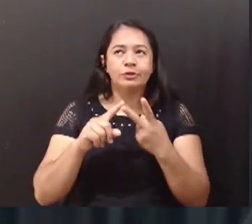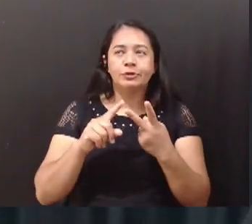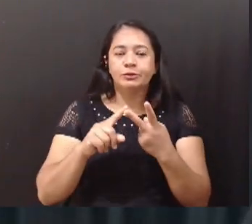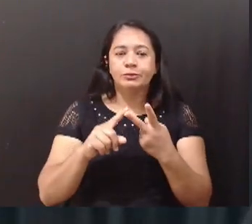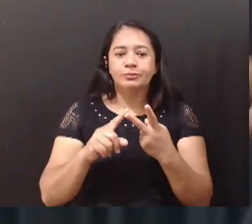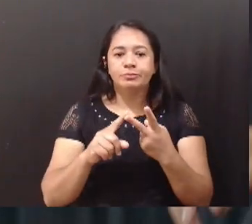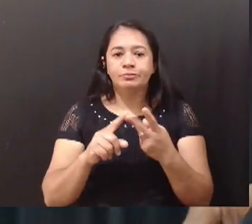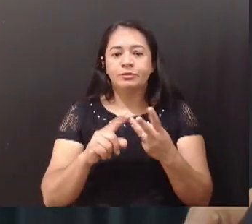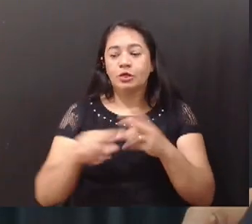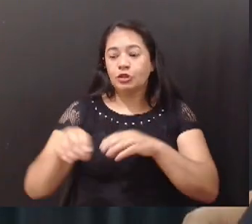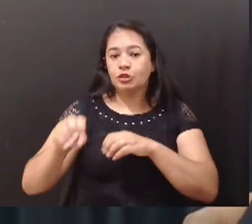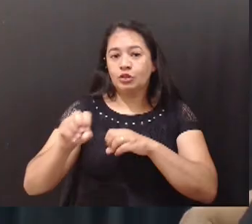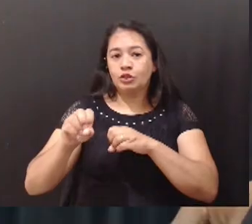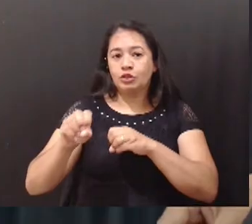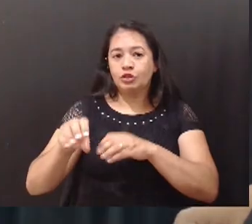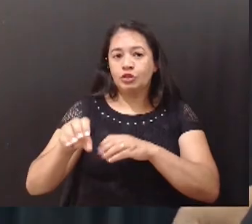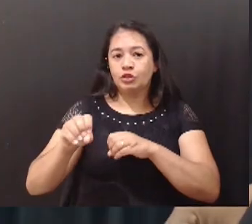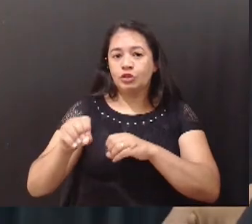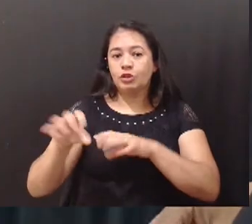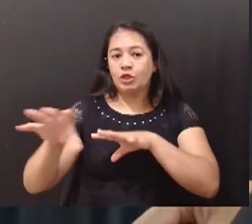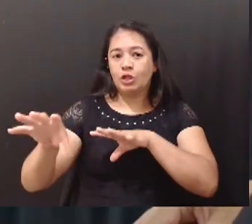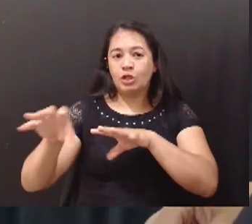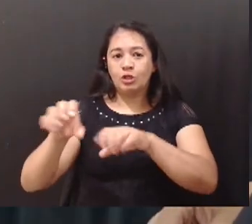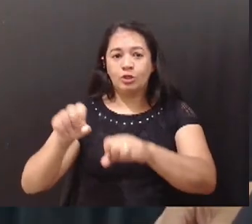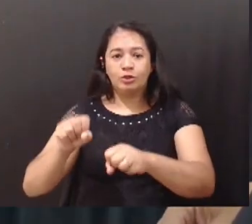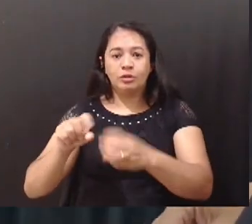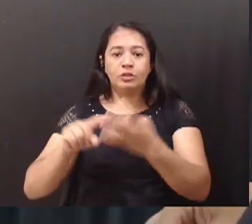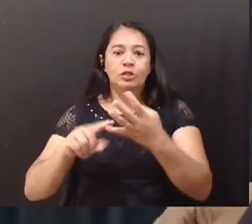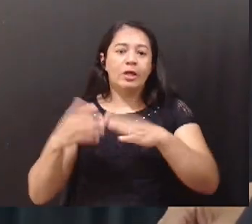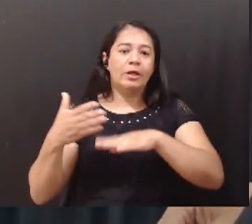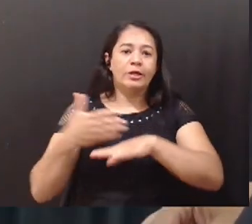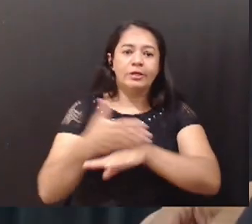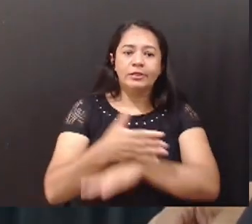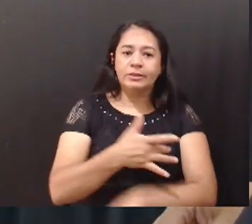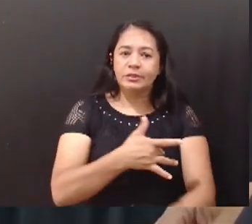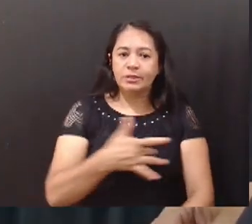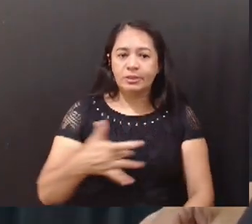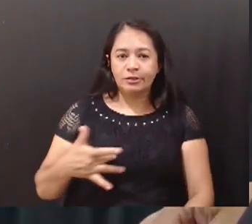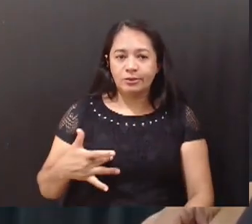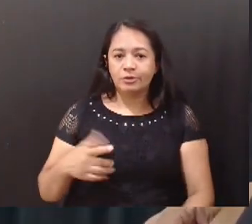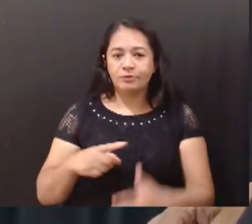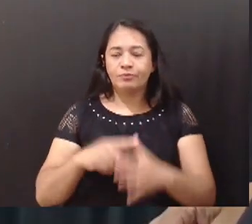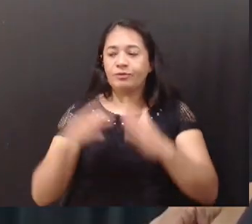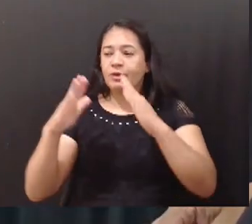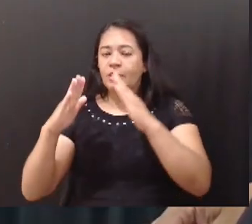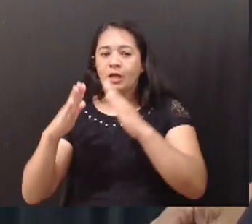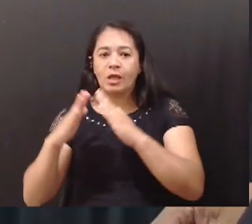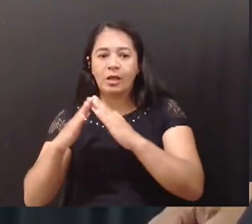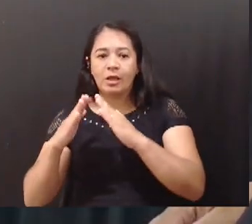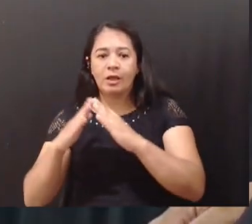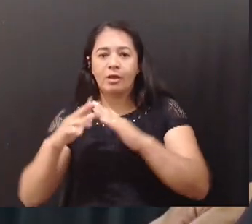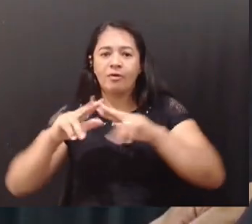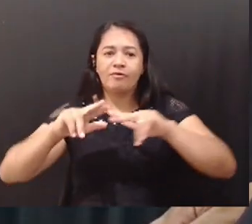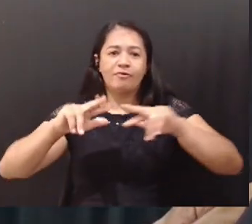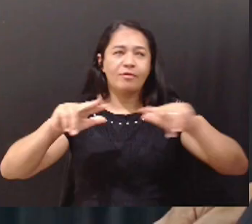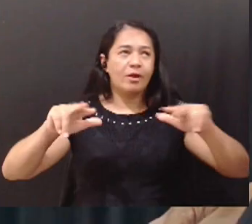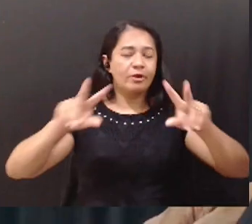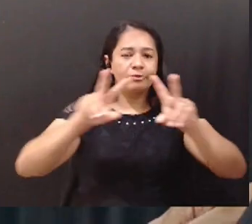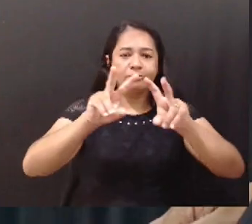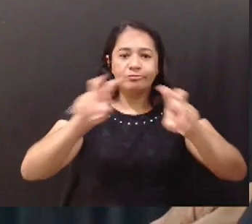educação formal, de acesso à saúde, habitação. A gente está falando de um tema extremamente